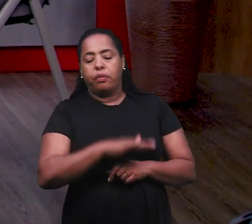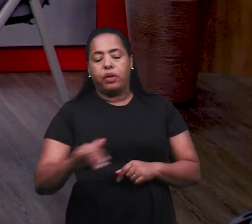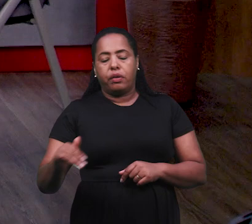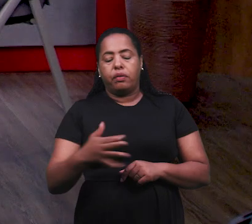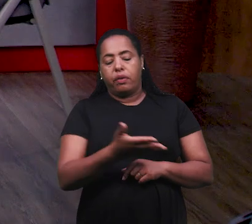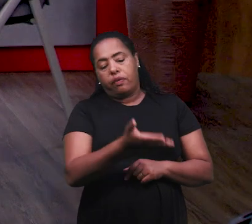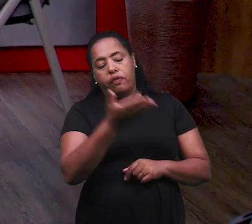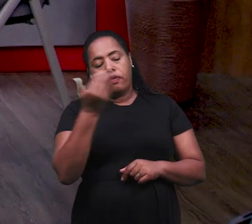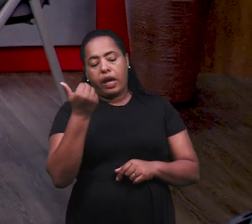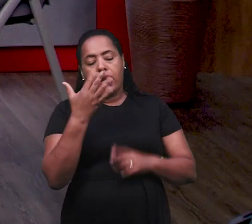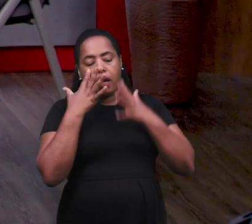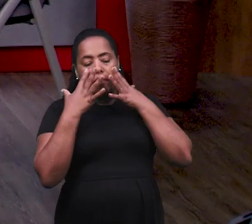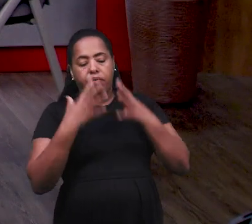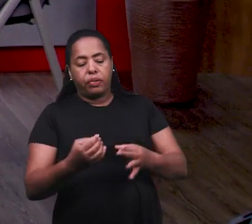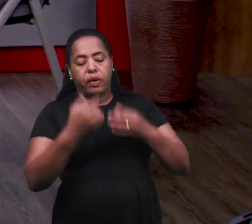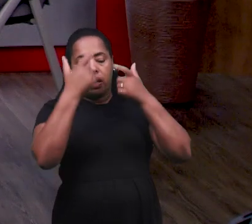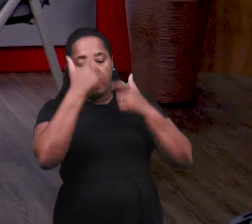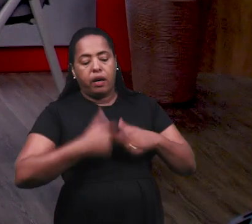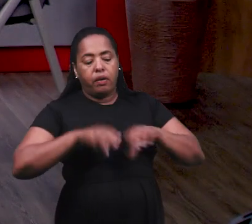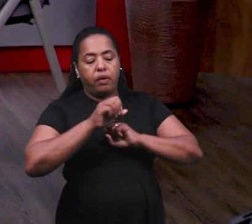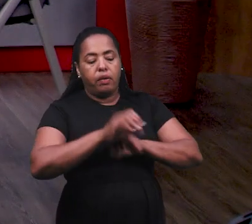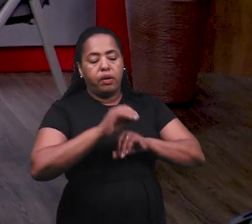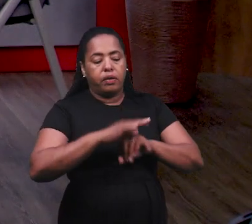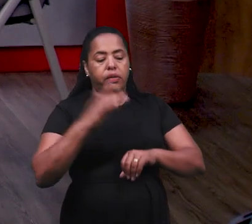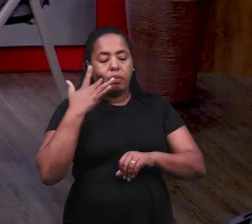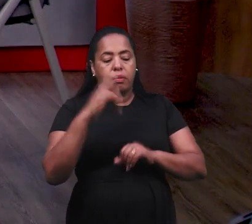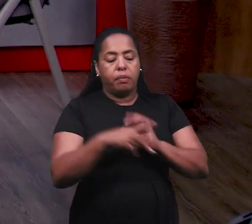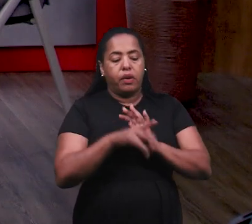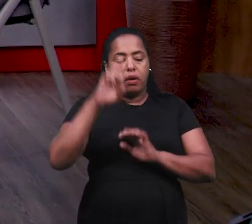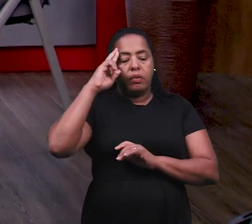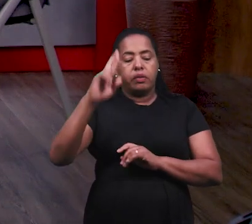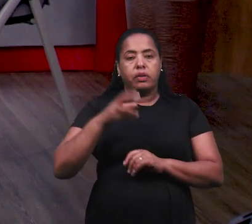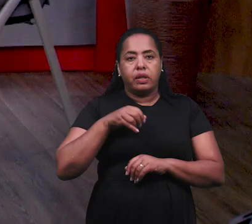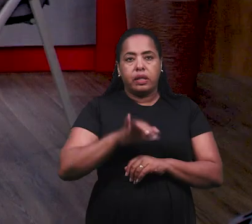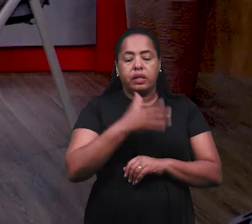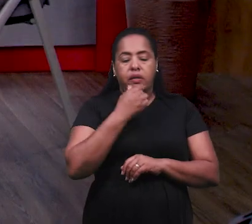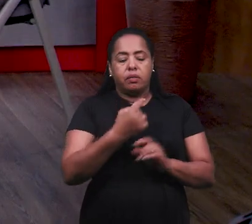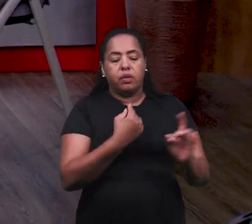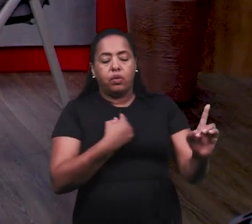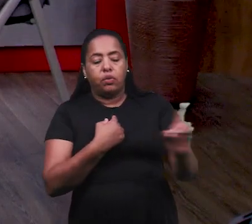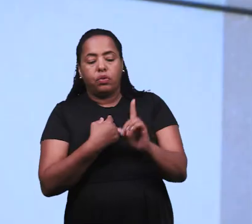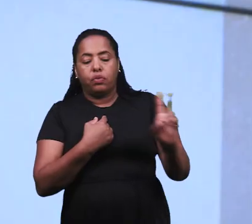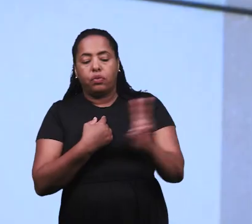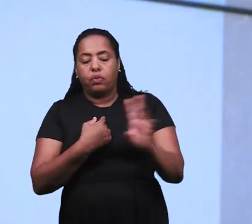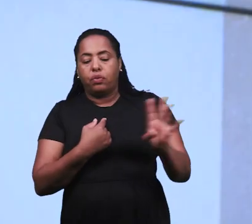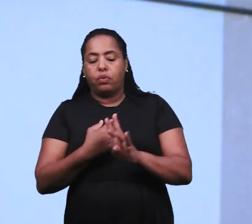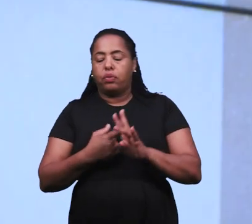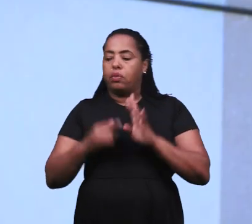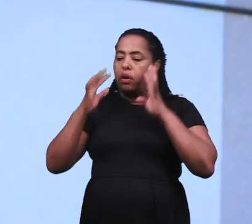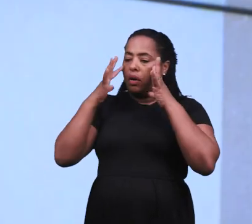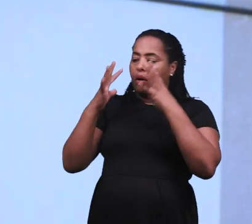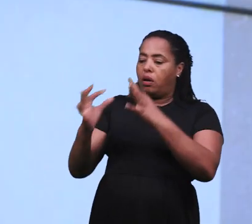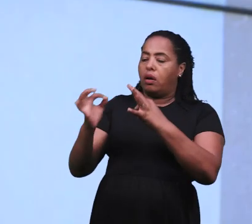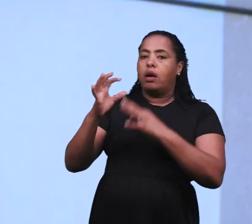ouvi-me, e vos ensinarei o temor do Senhor. Se os meninos vierem e nos ouvirem, eles vão aprender